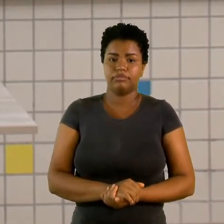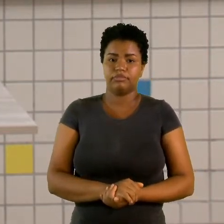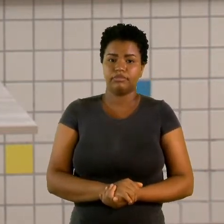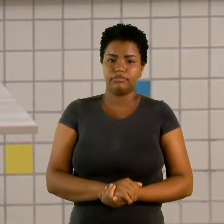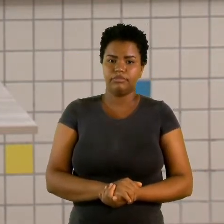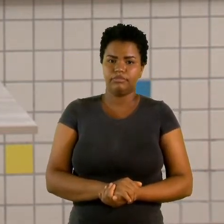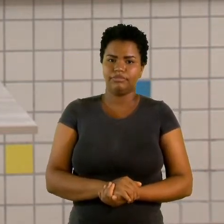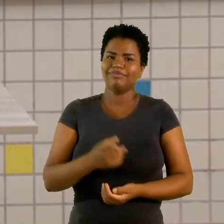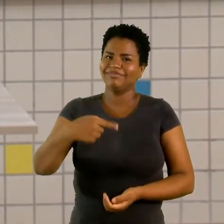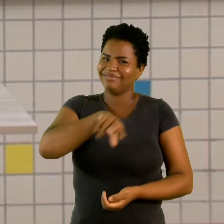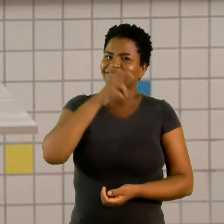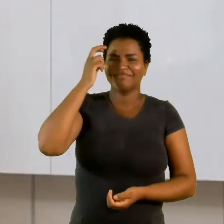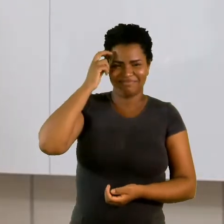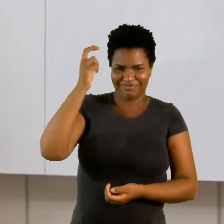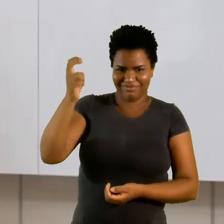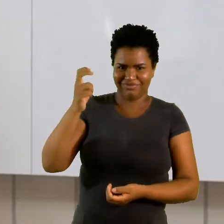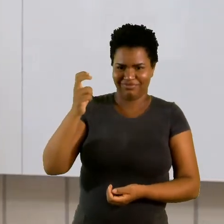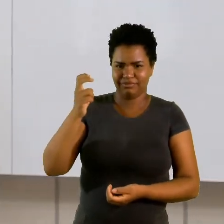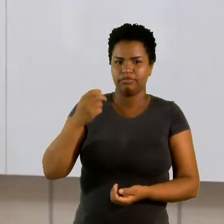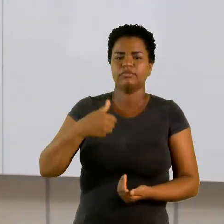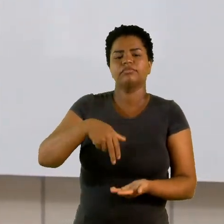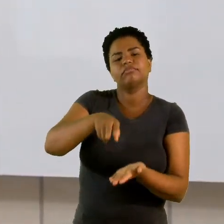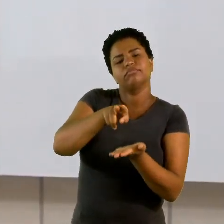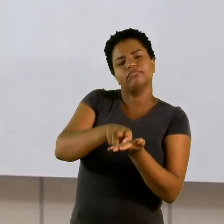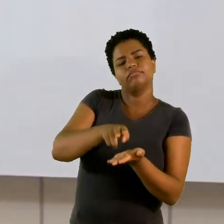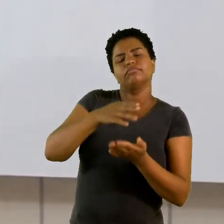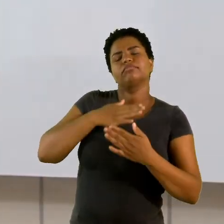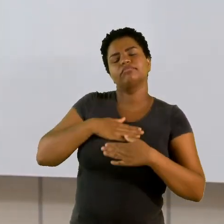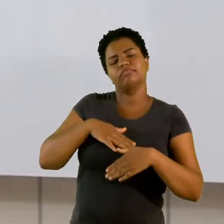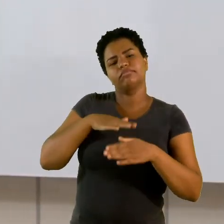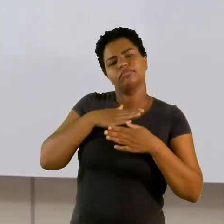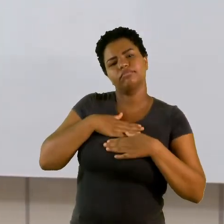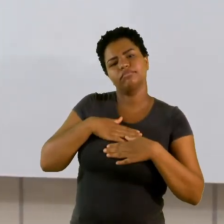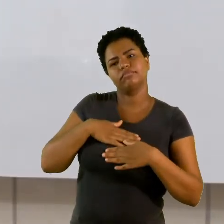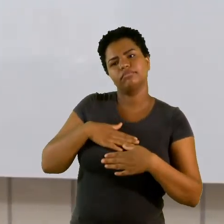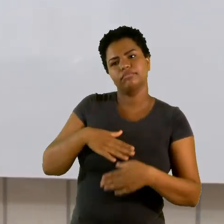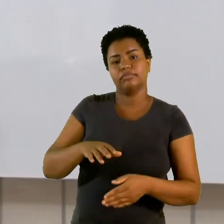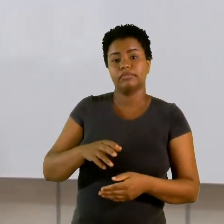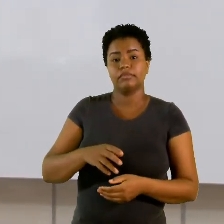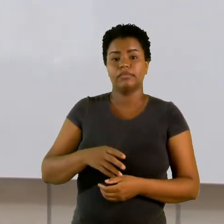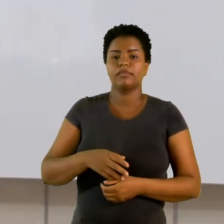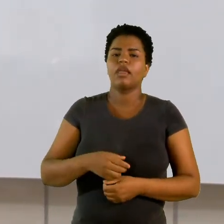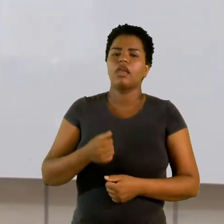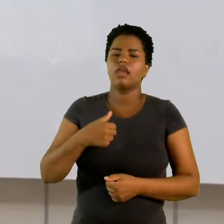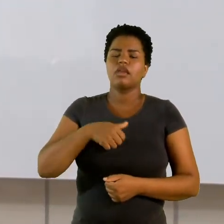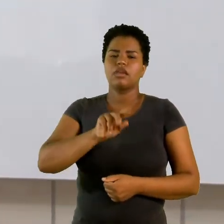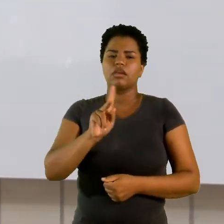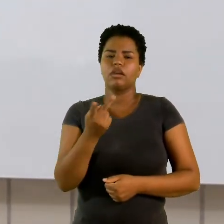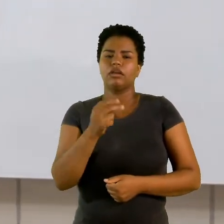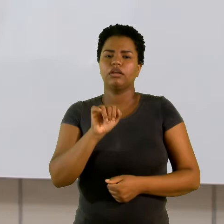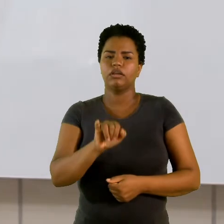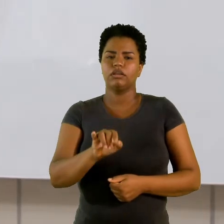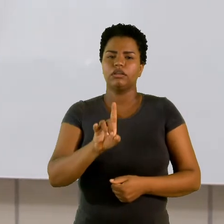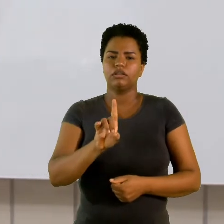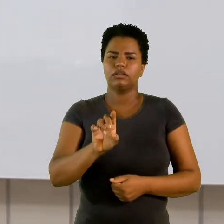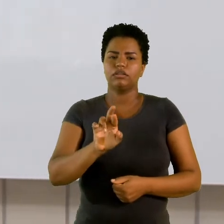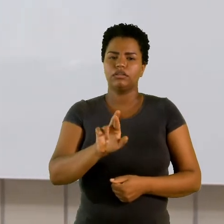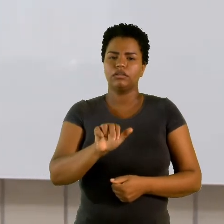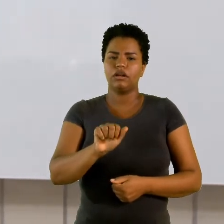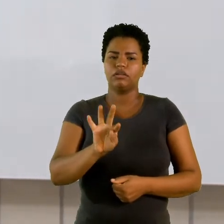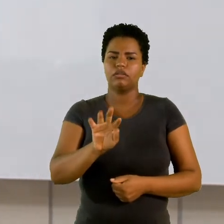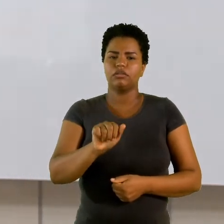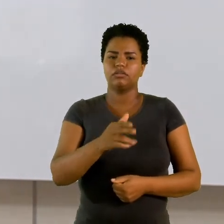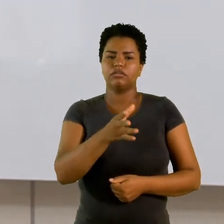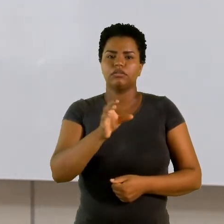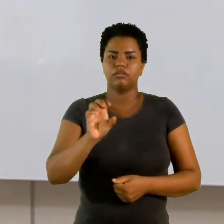Vocês são inteligentes. Repouso e uma boa hidratação. O que é essa hidratação?